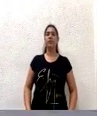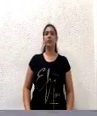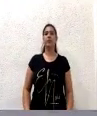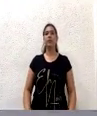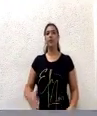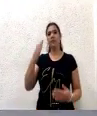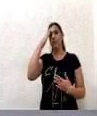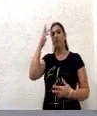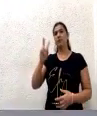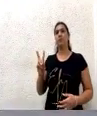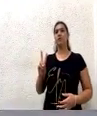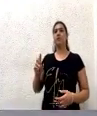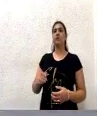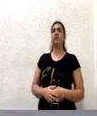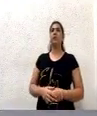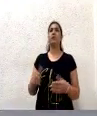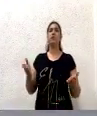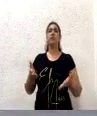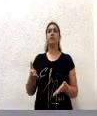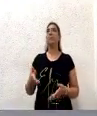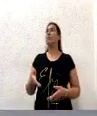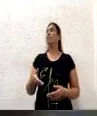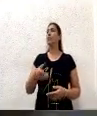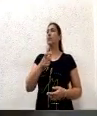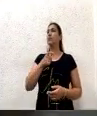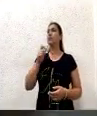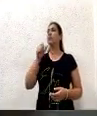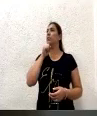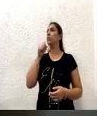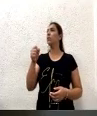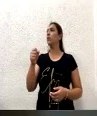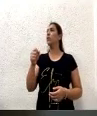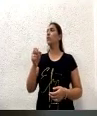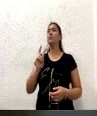Obrigado, vereador. Com a palavra, a vereadora Mariana.